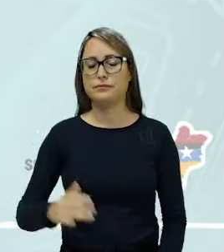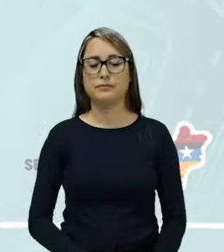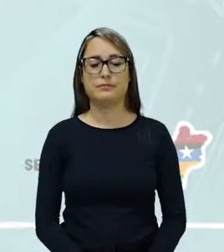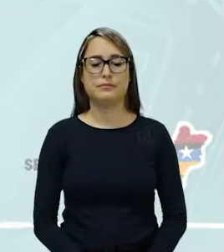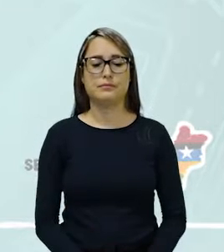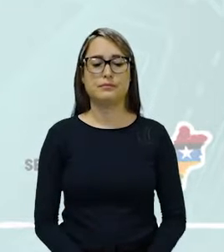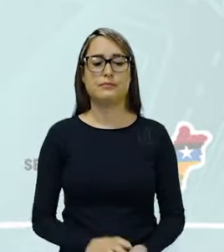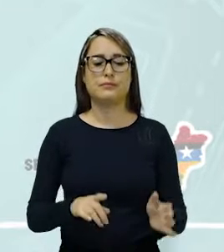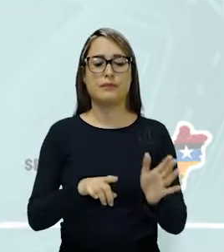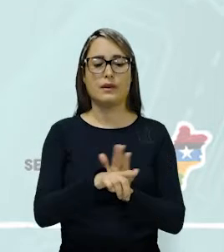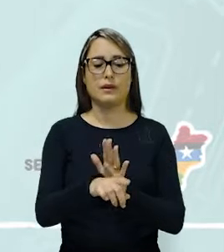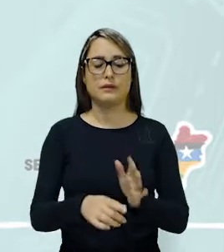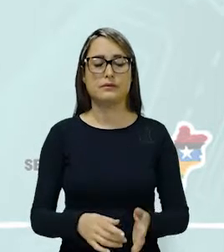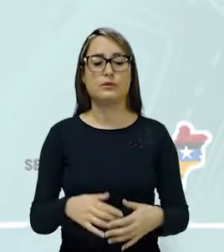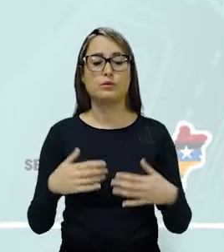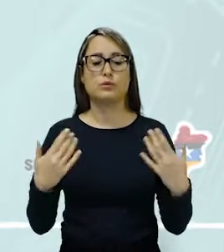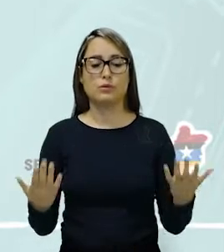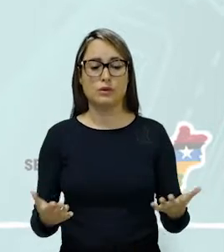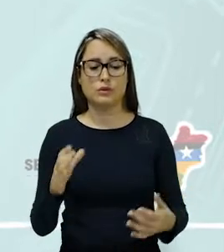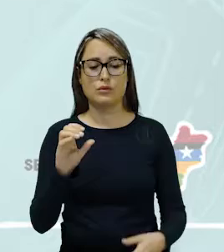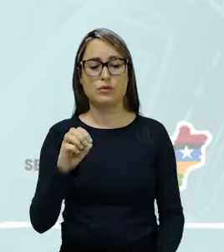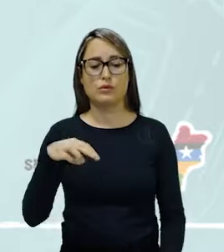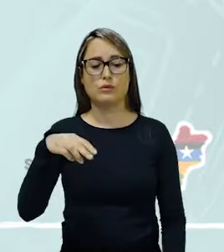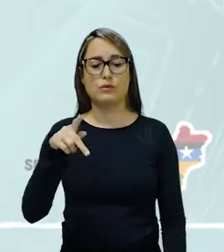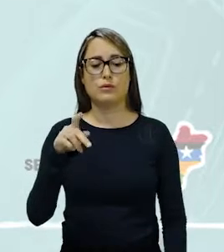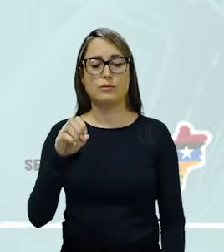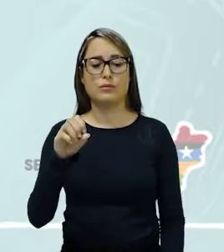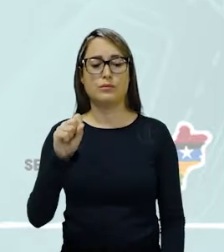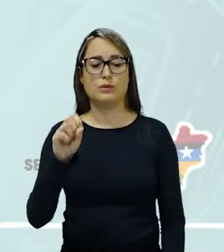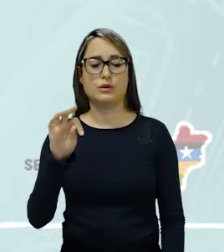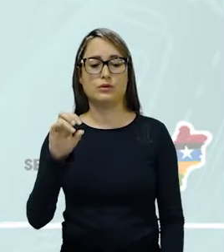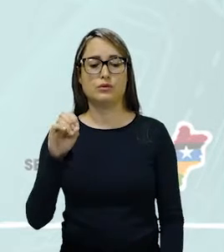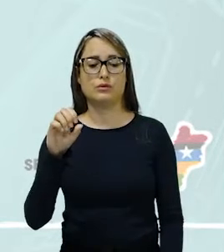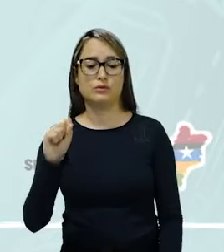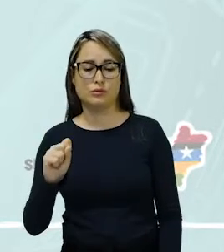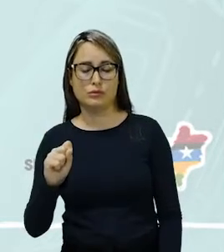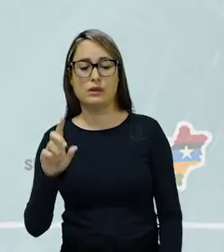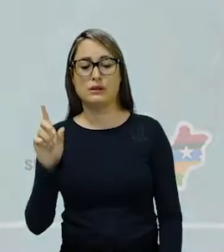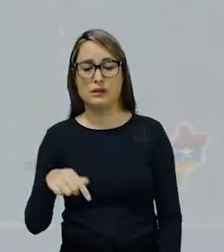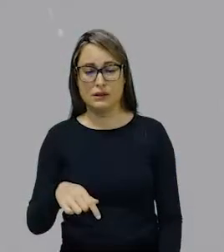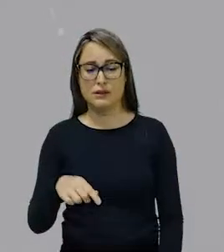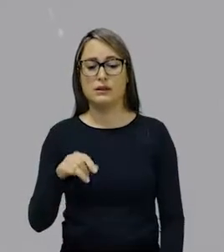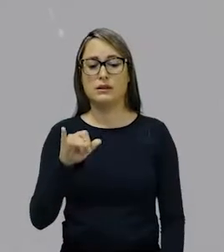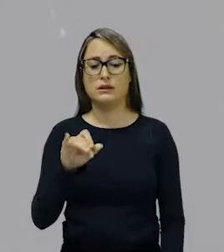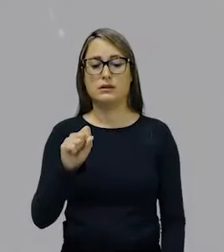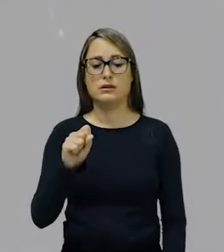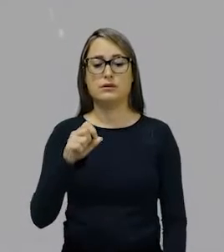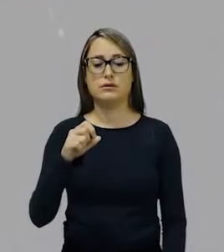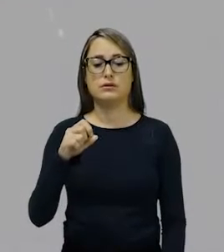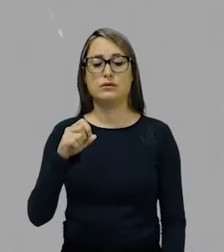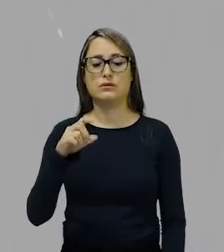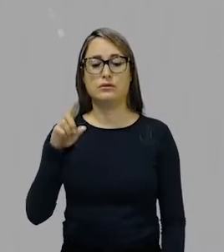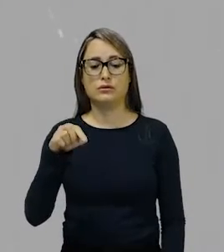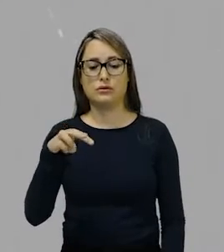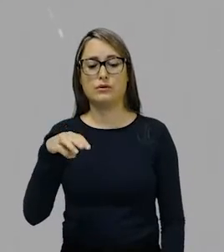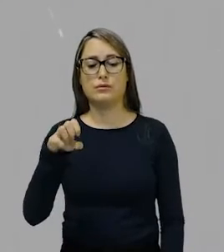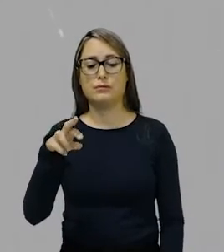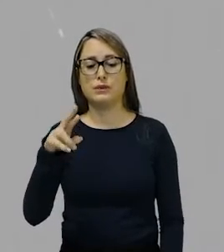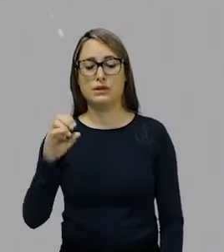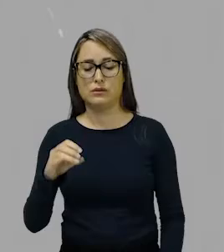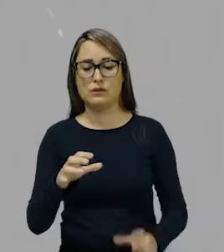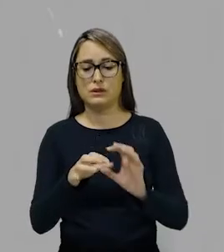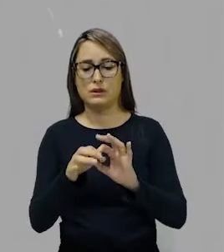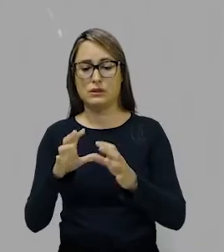pergunta é, qual dos compostos a seguir é um isômero de cadeia do